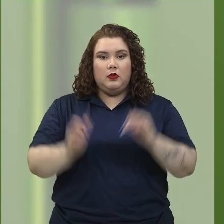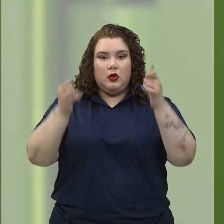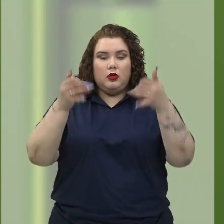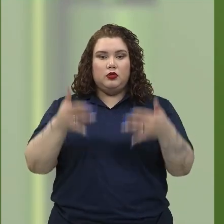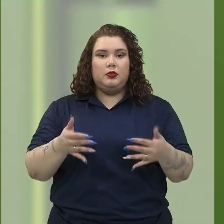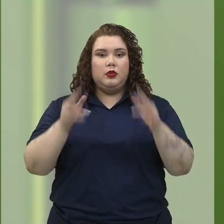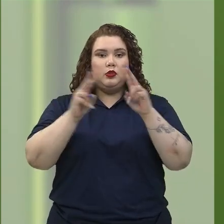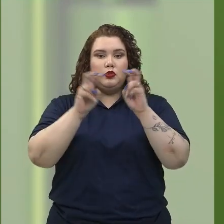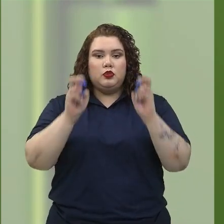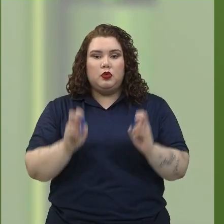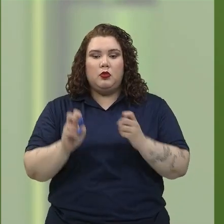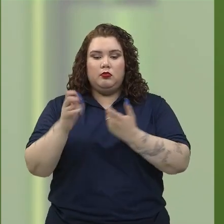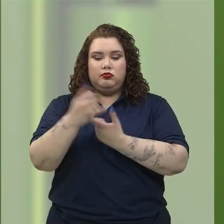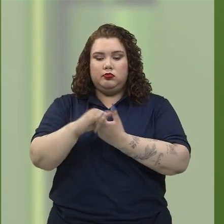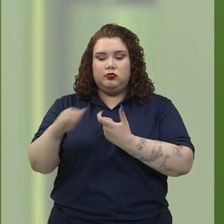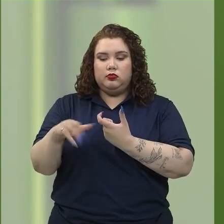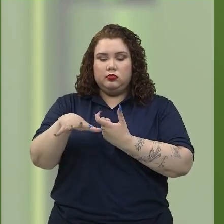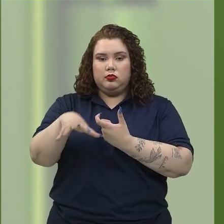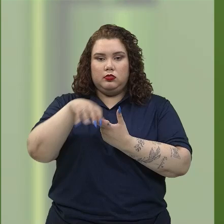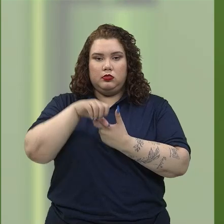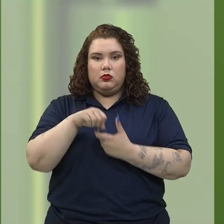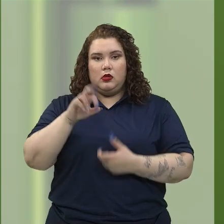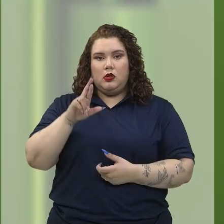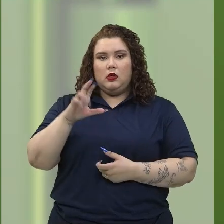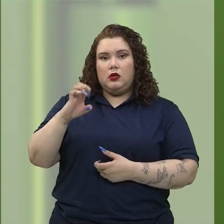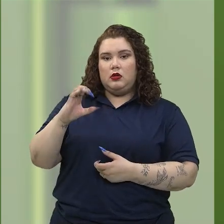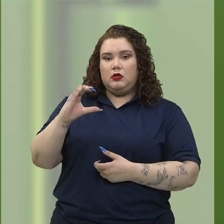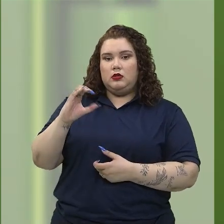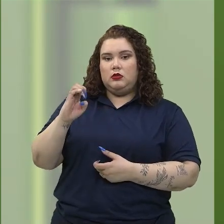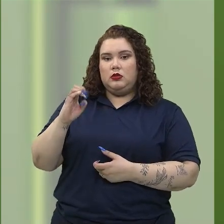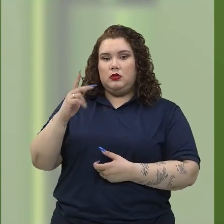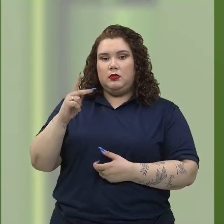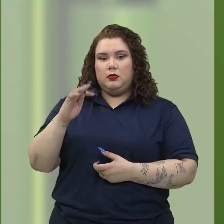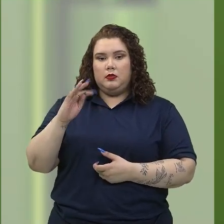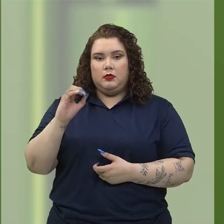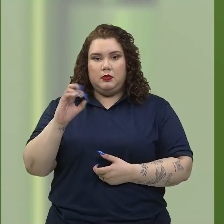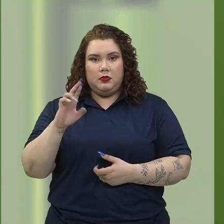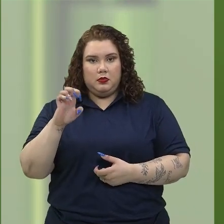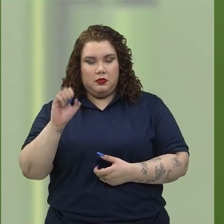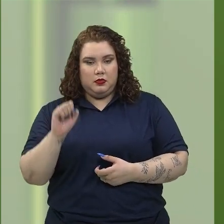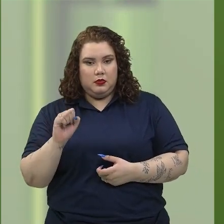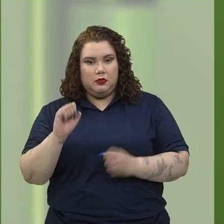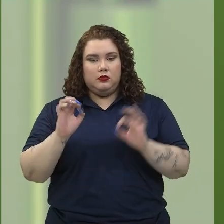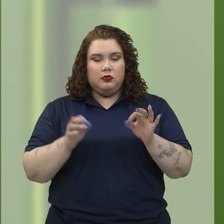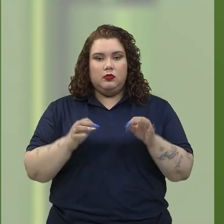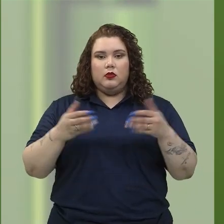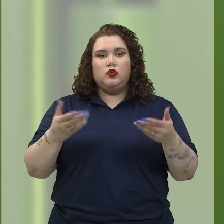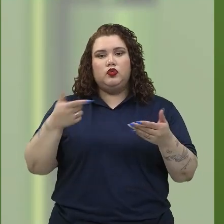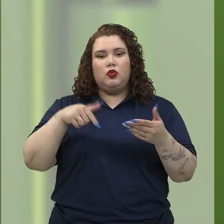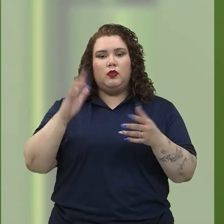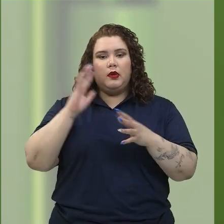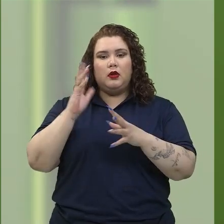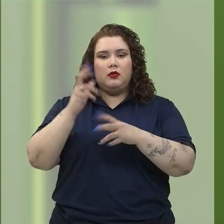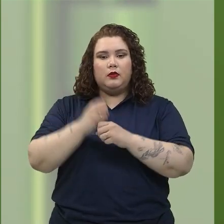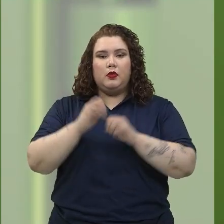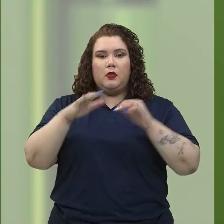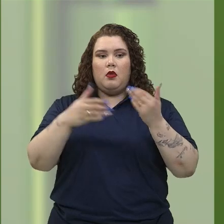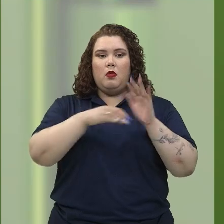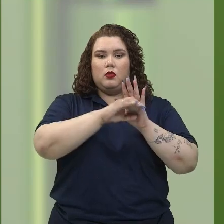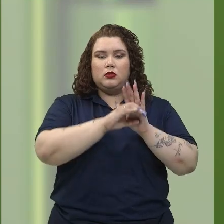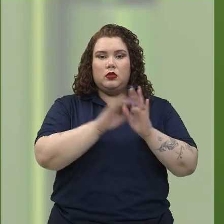receptores. Vamos continuar falando deles e vamos relembrar qual é o conceito, qual é a